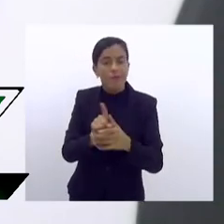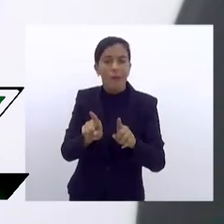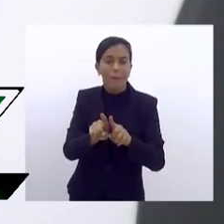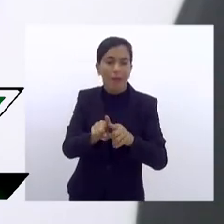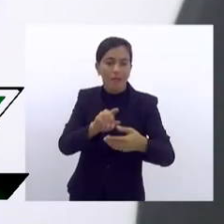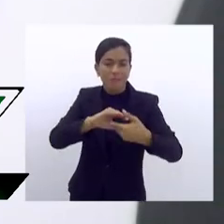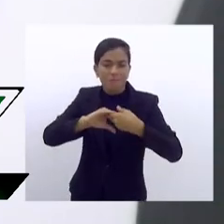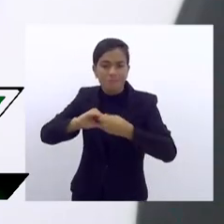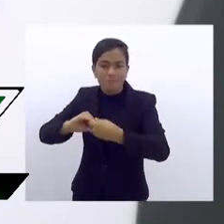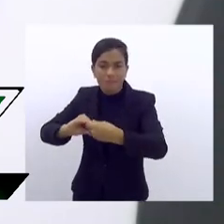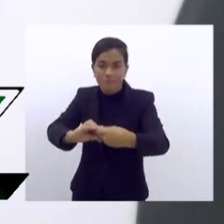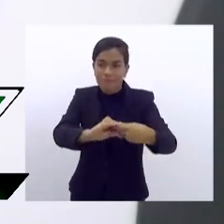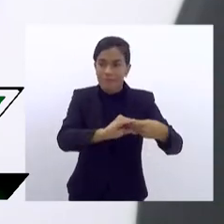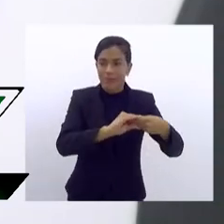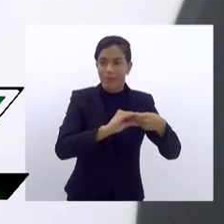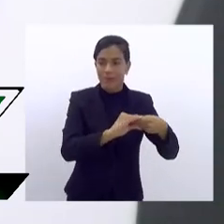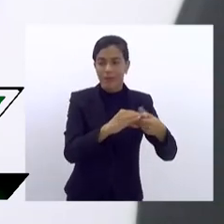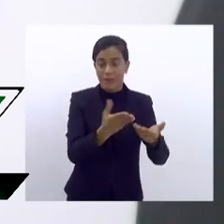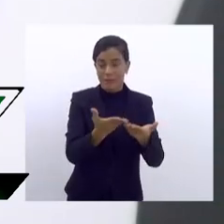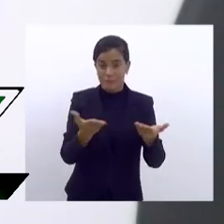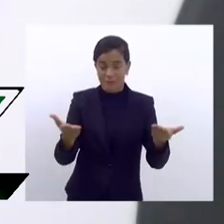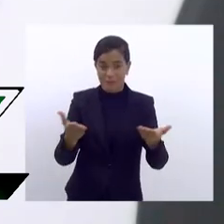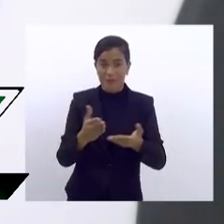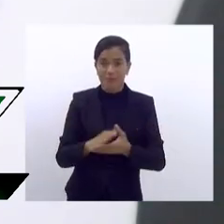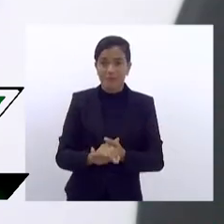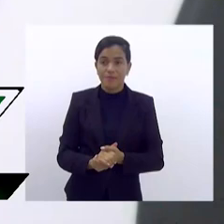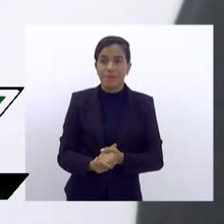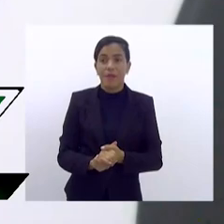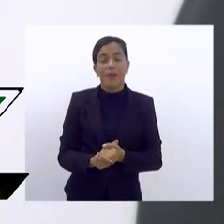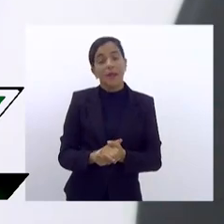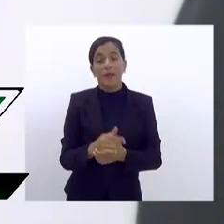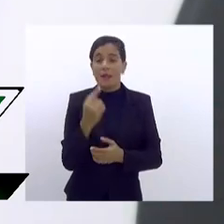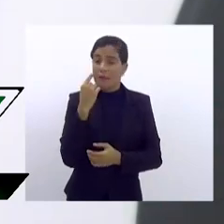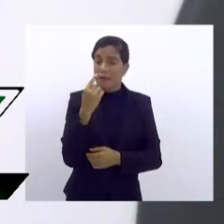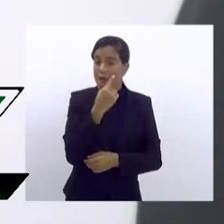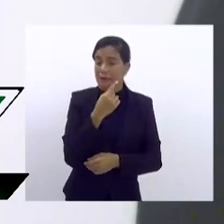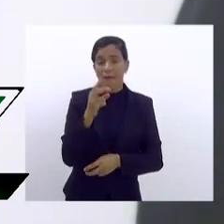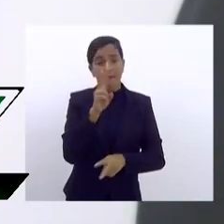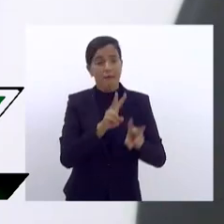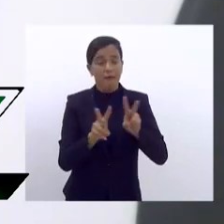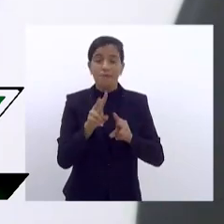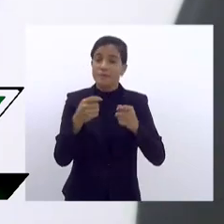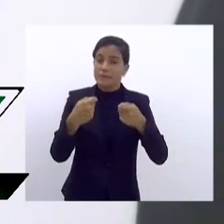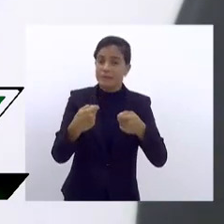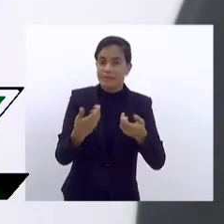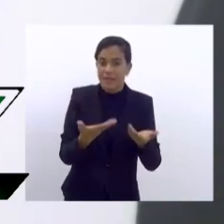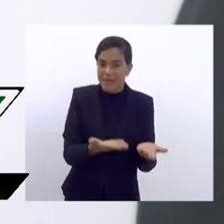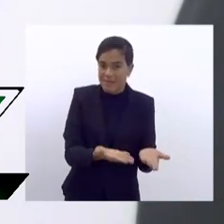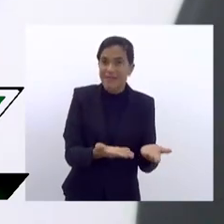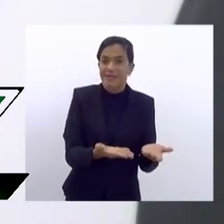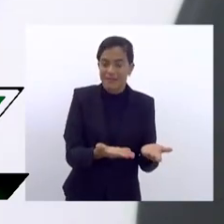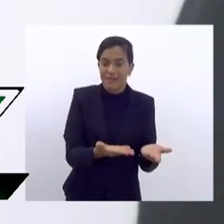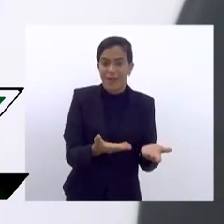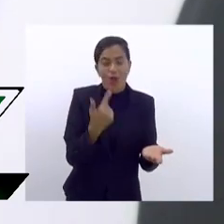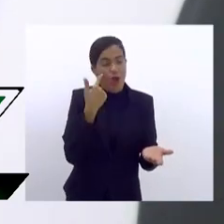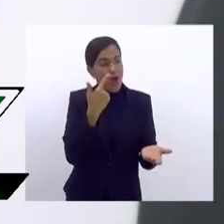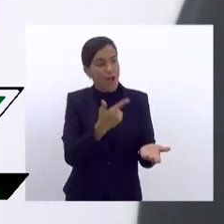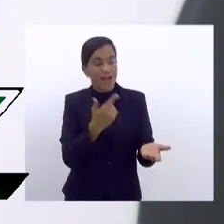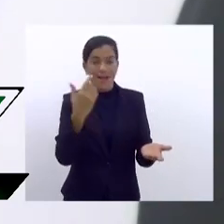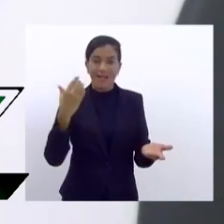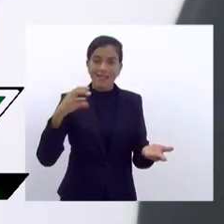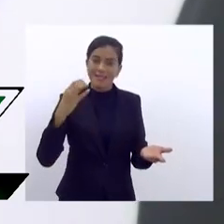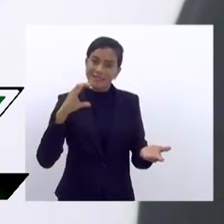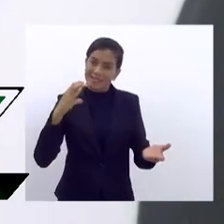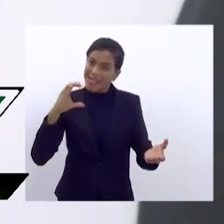a presença de todos vocês de uma maneira muito breve que a ótica deve ser justamente essa eu fico muito feliz quando a gente vê a ciência novamente